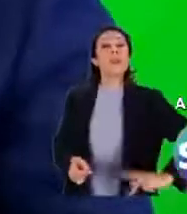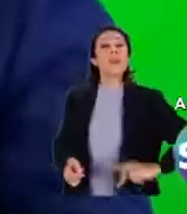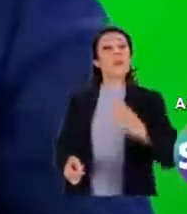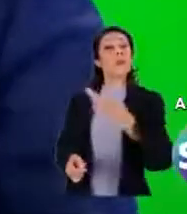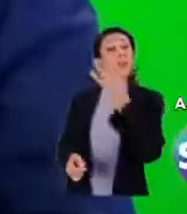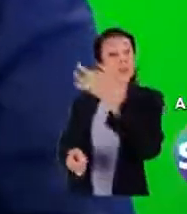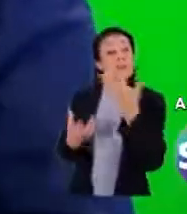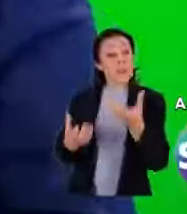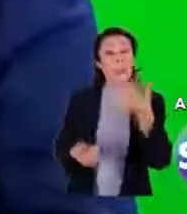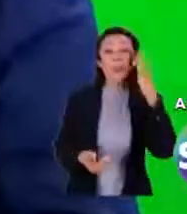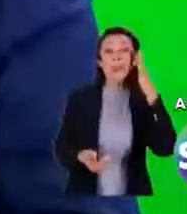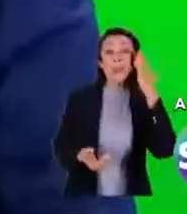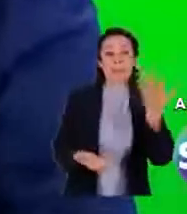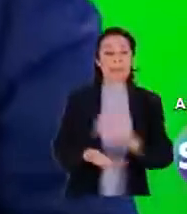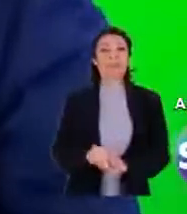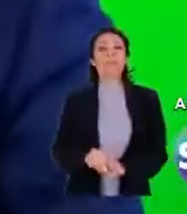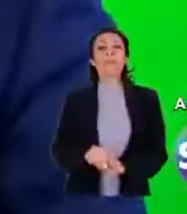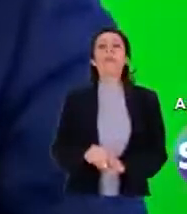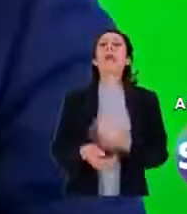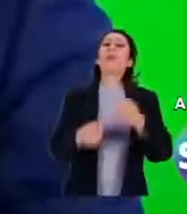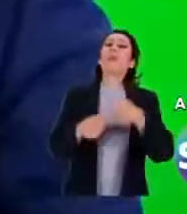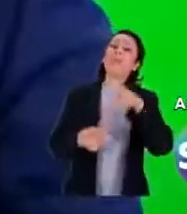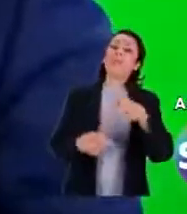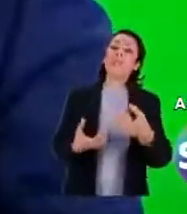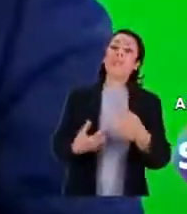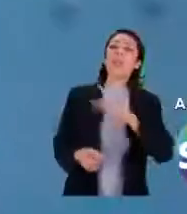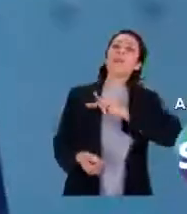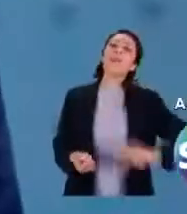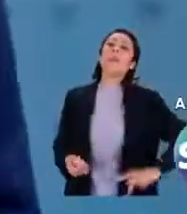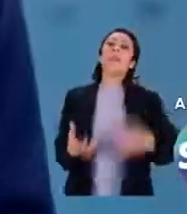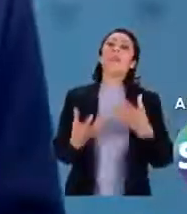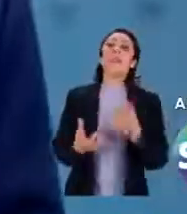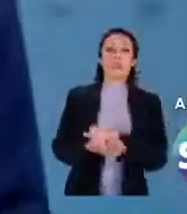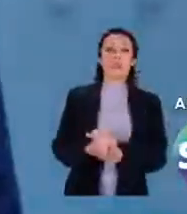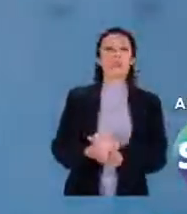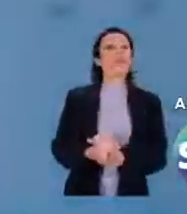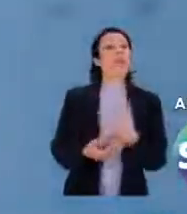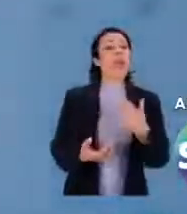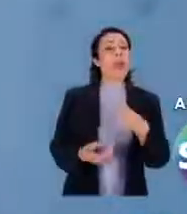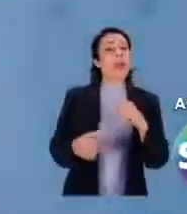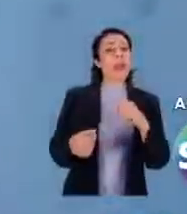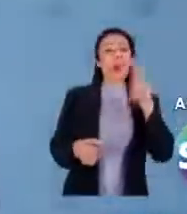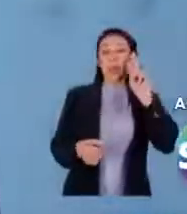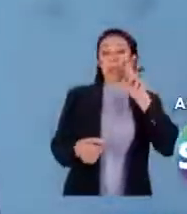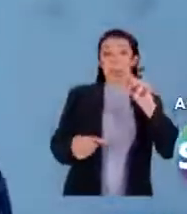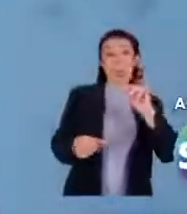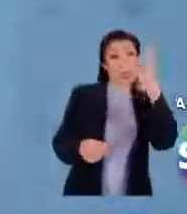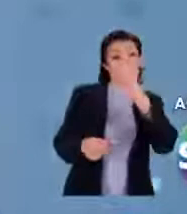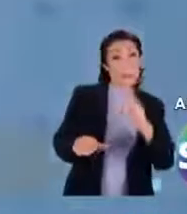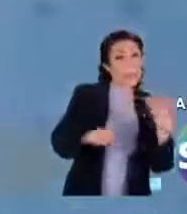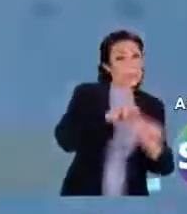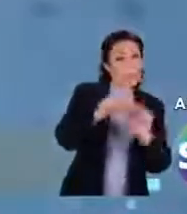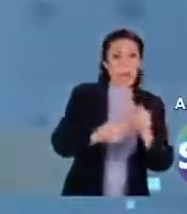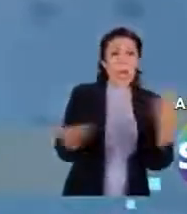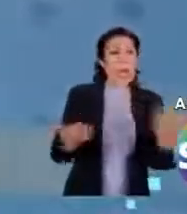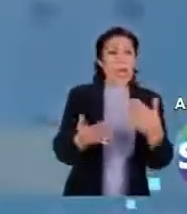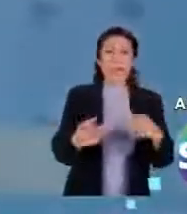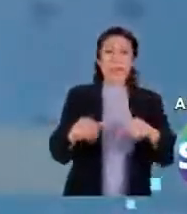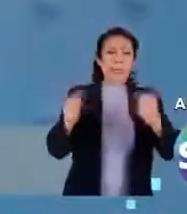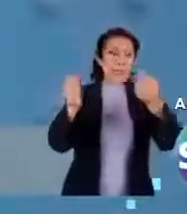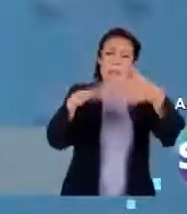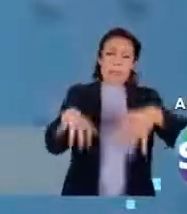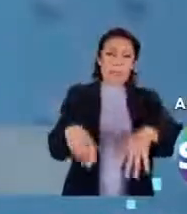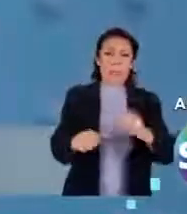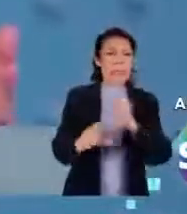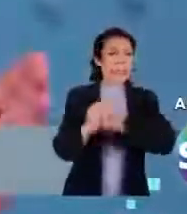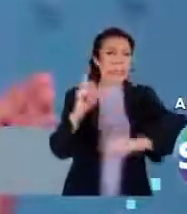ele é isso que o povo quer saber por que que o senhor quer ser presidente Eu quero mudar a história do Brasil nós estamos hoje na mais grave crise social e econômica